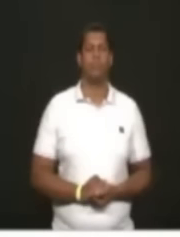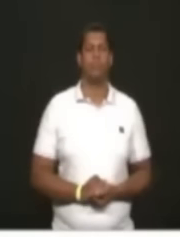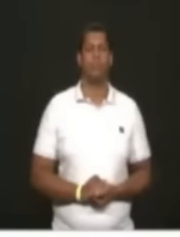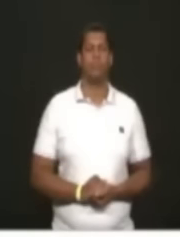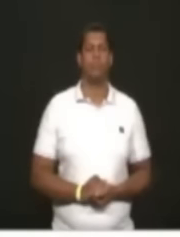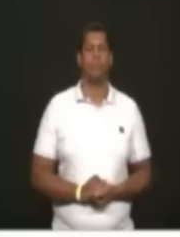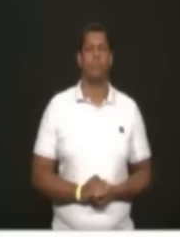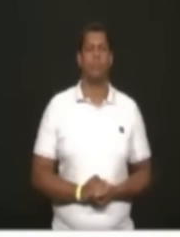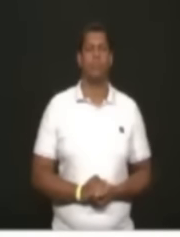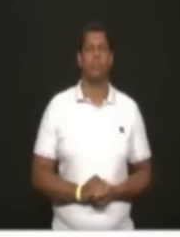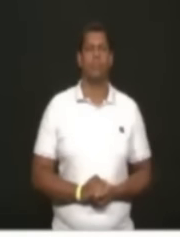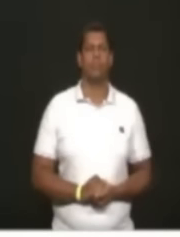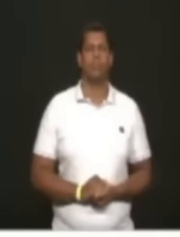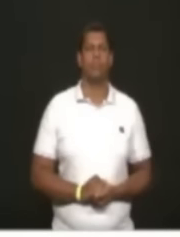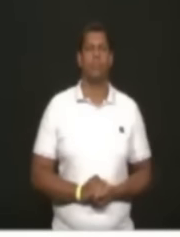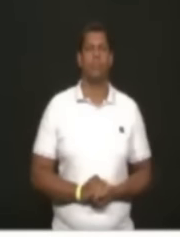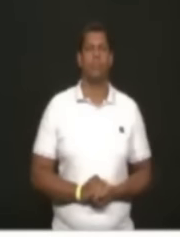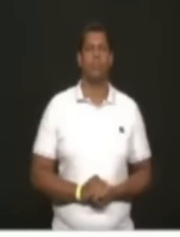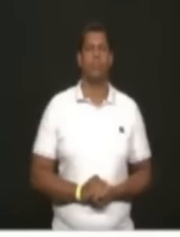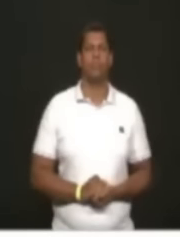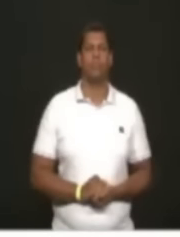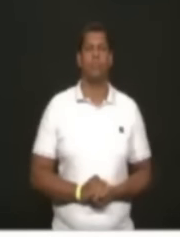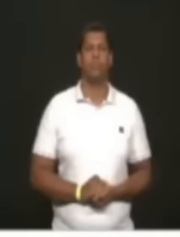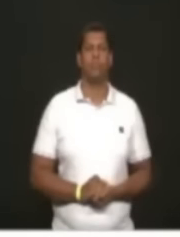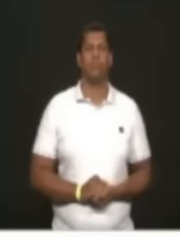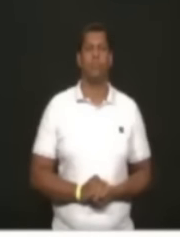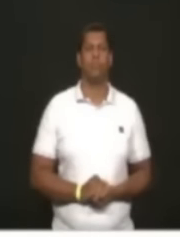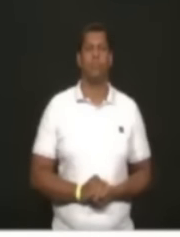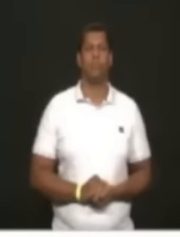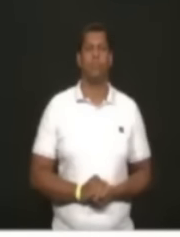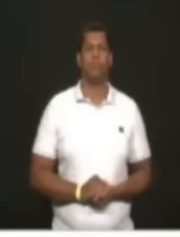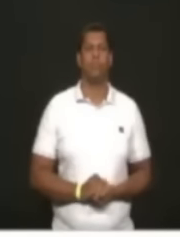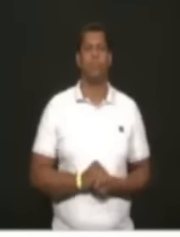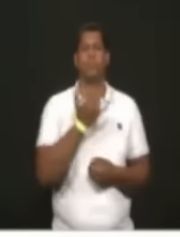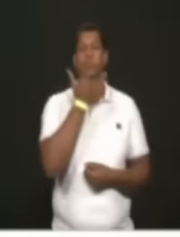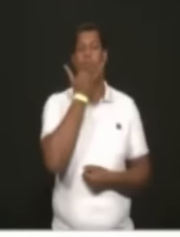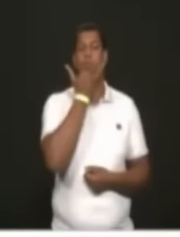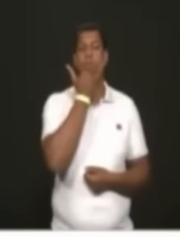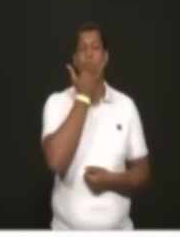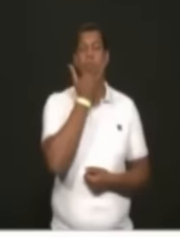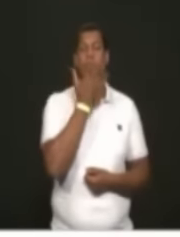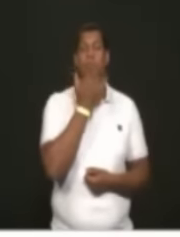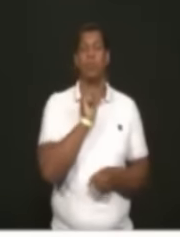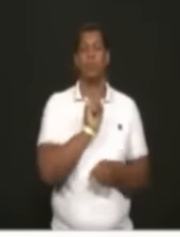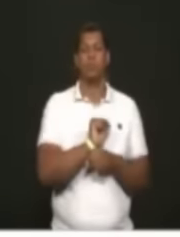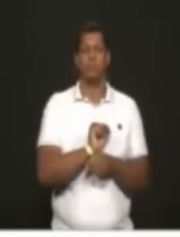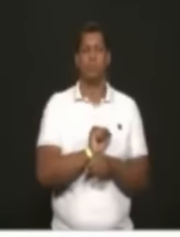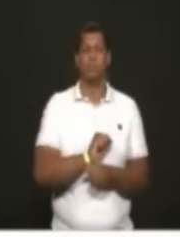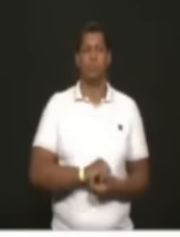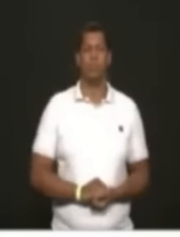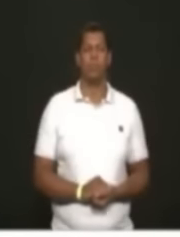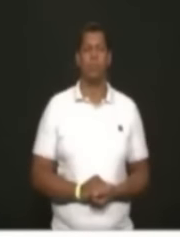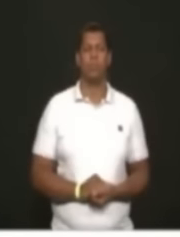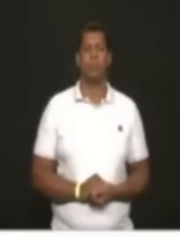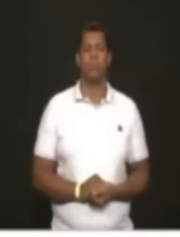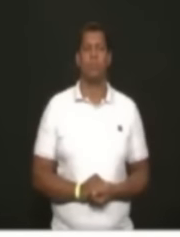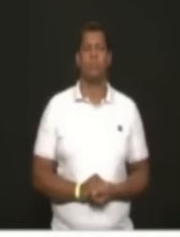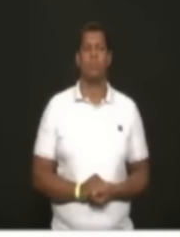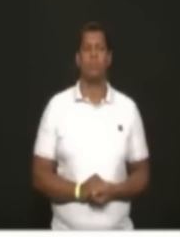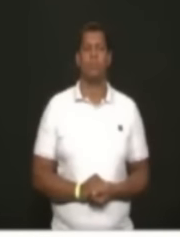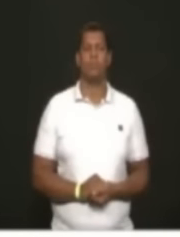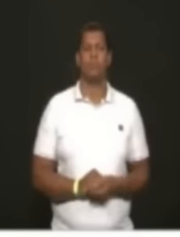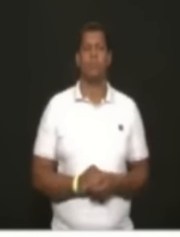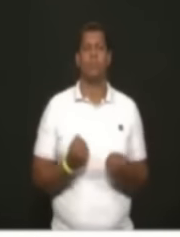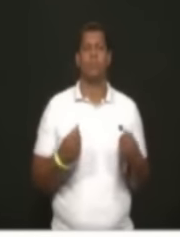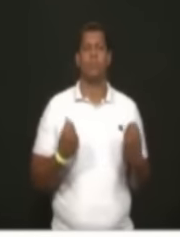Isso mesmo, para assento. Opa! Oi, perdão, gente, eu só pedi aqui. Eu tenho que chamar a co-host,